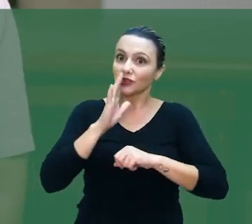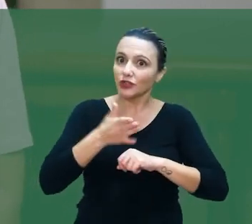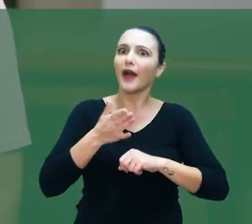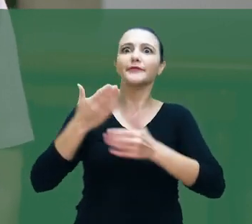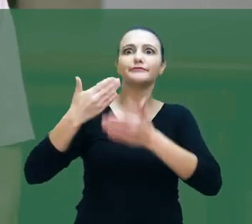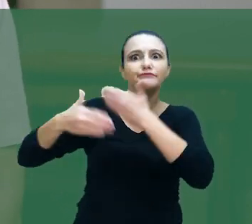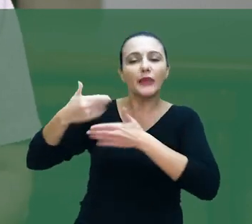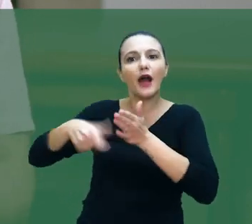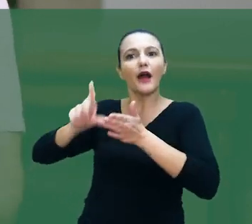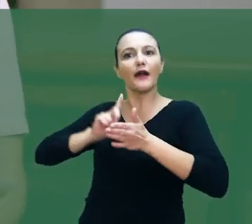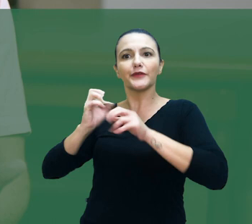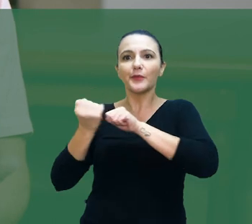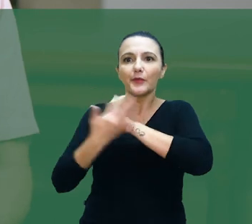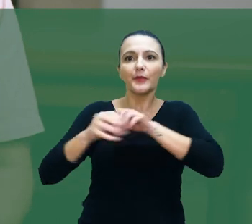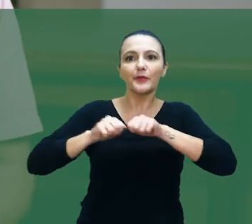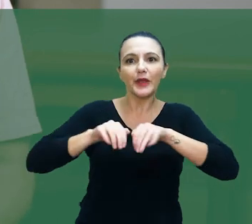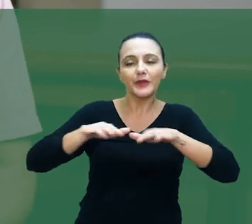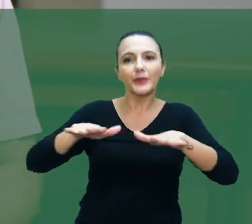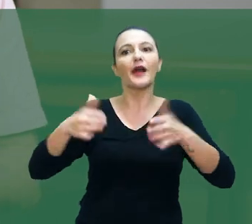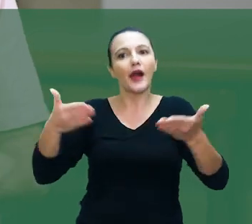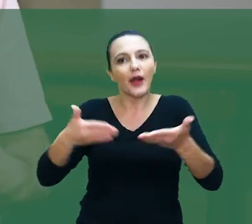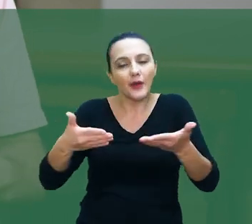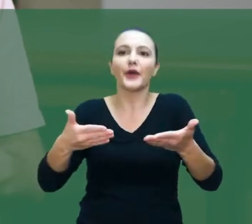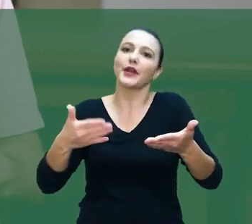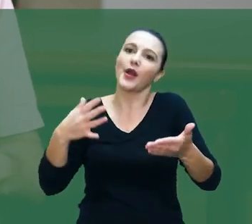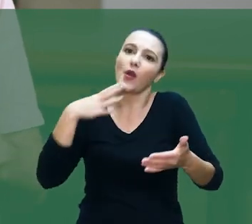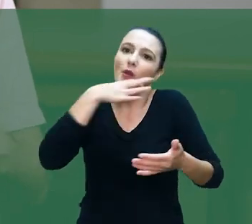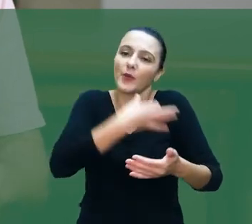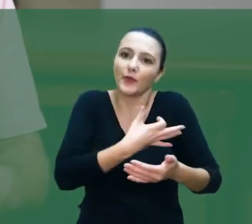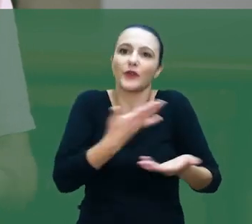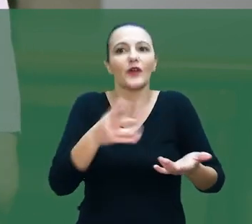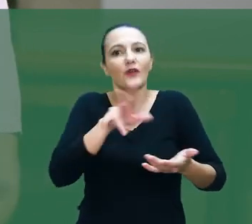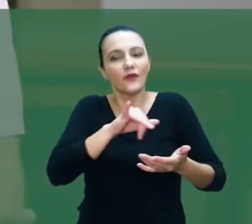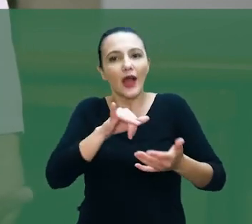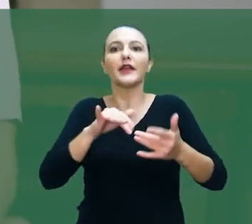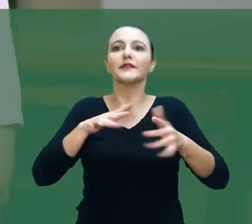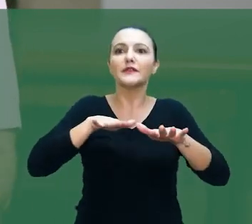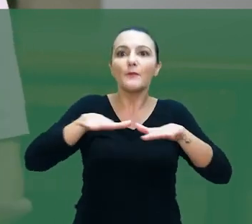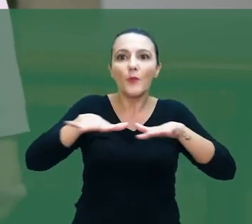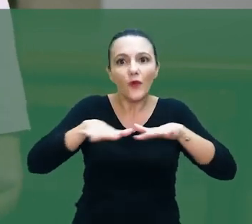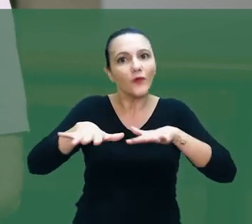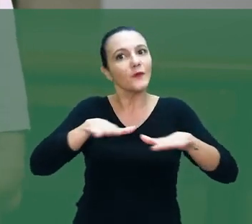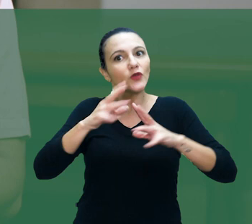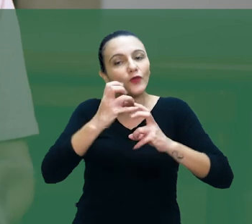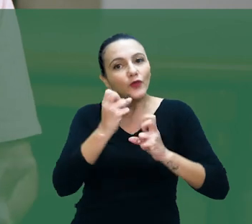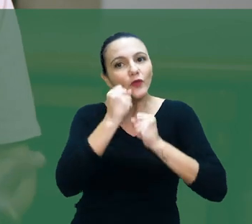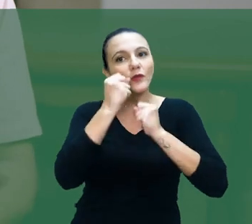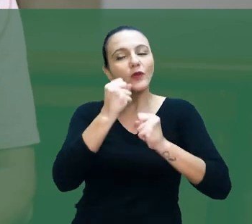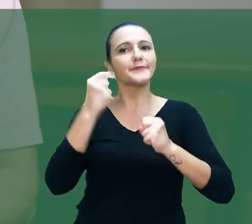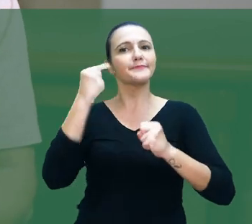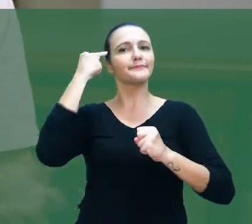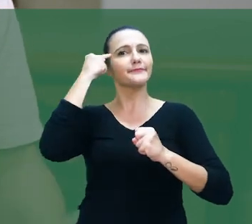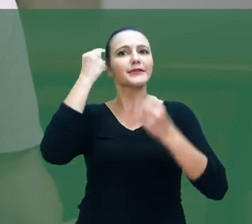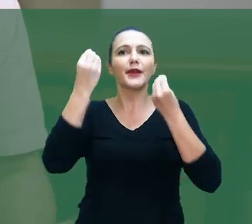da pandemia, e no âmbito dessa pandemia, é claro, esses movimentos também vão ganhar uma força e todos nos perguntamos como é que a gente